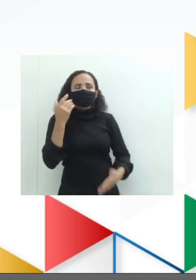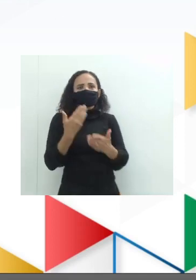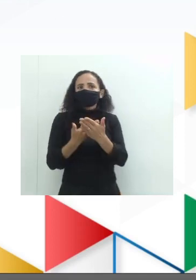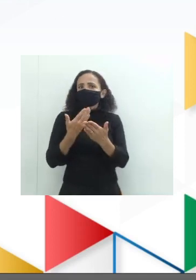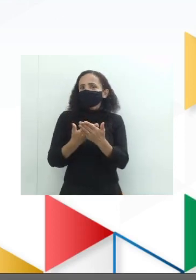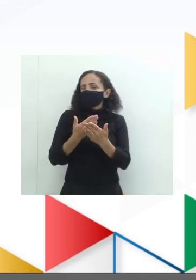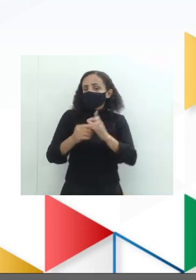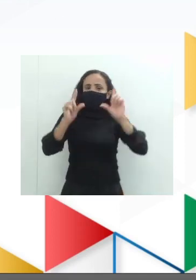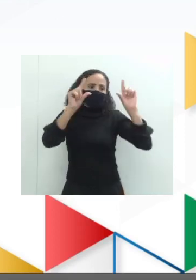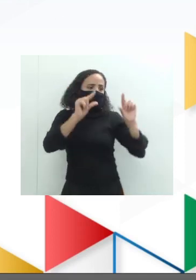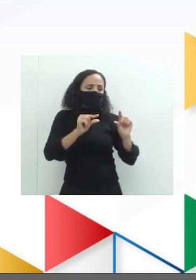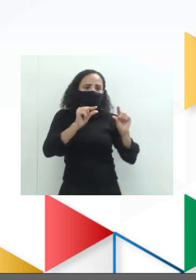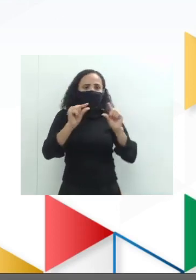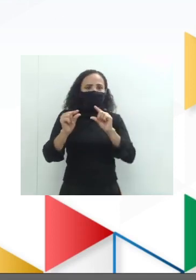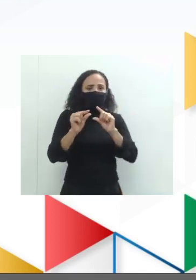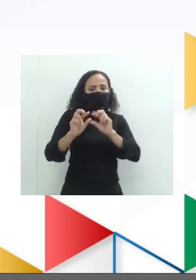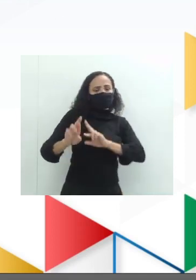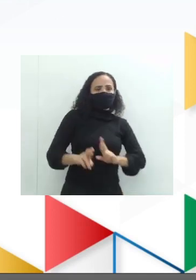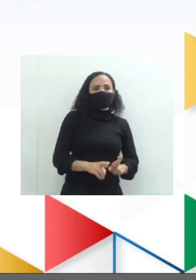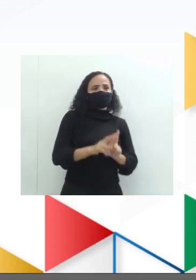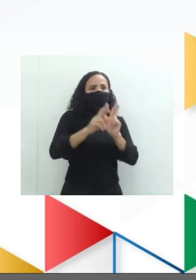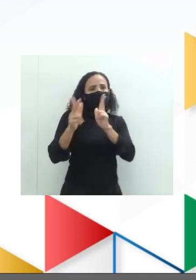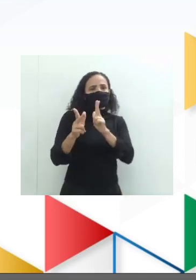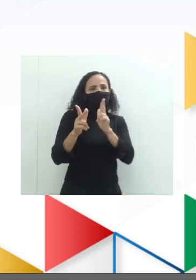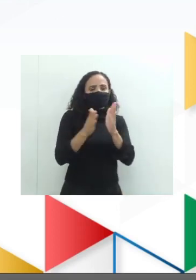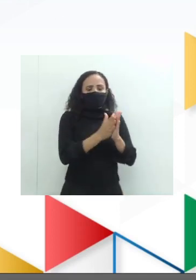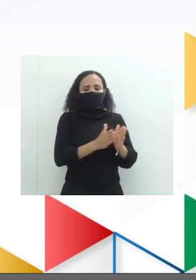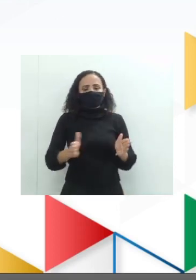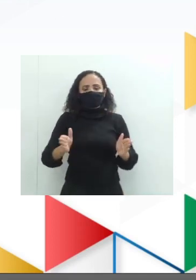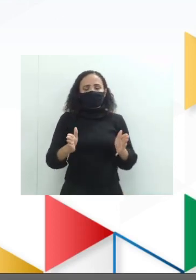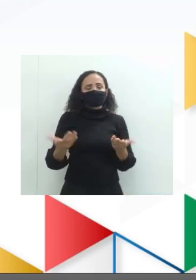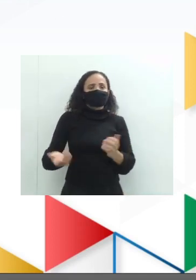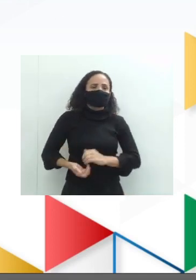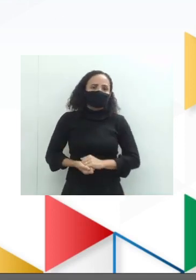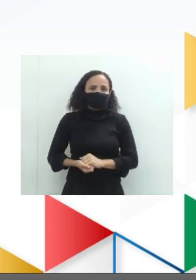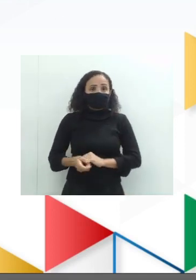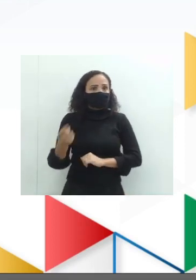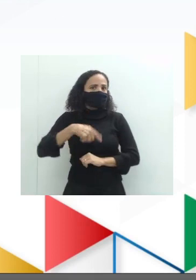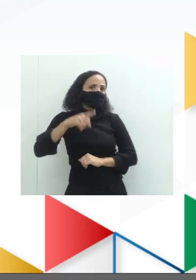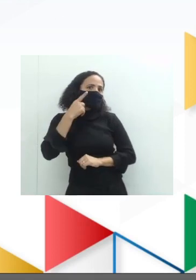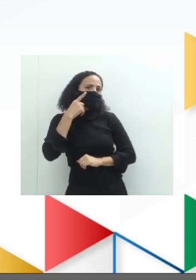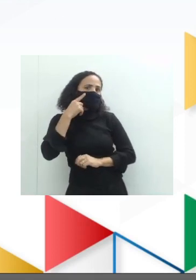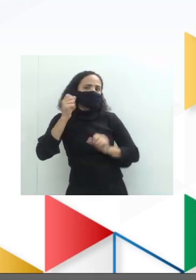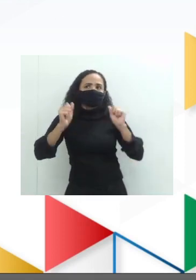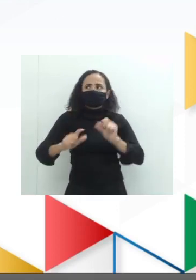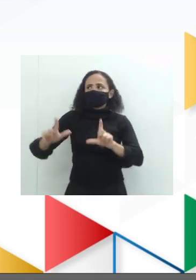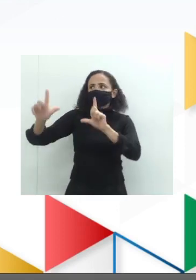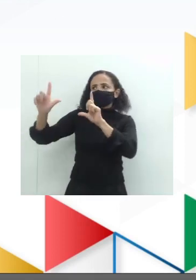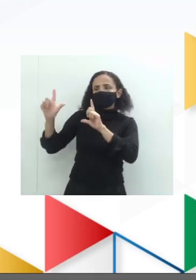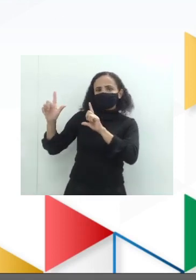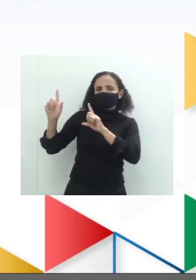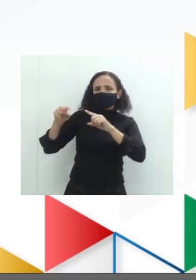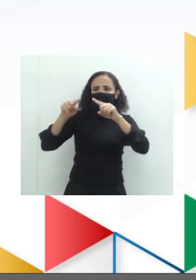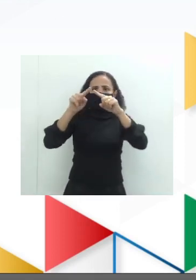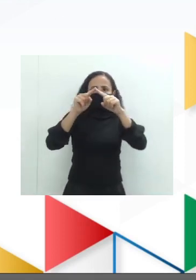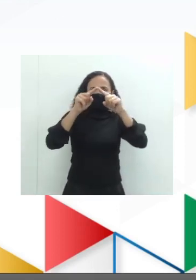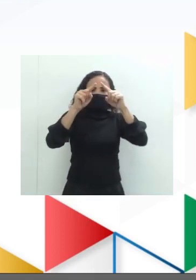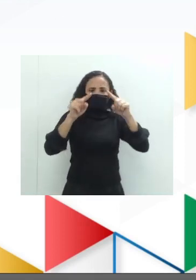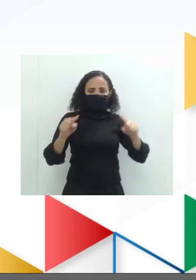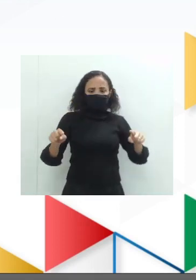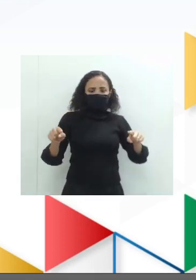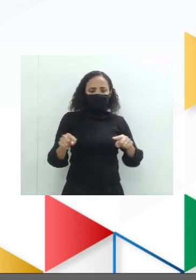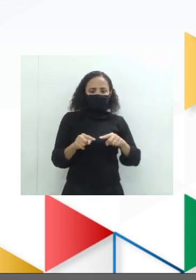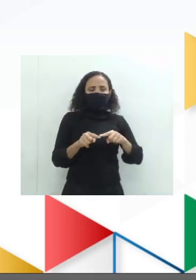mesmo, porque senão vai ferir a condição de existência, tá bom? Então se liga aí. O triângulo obtuso tem um